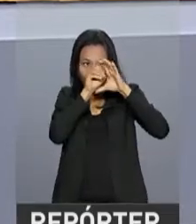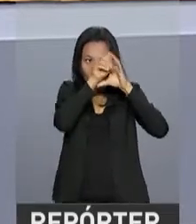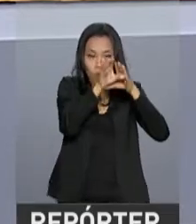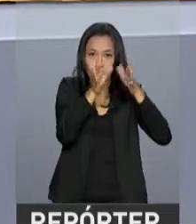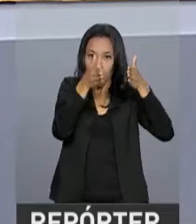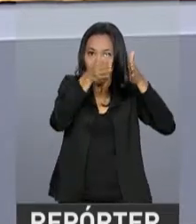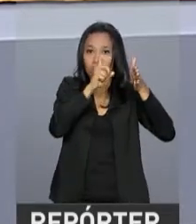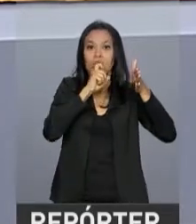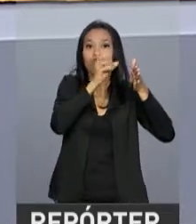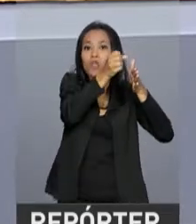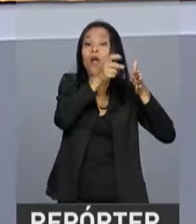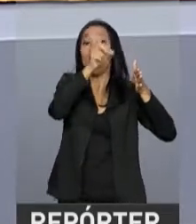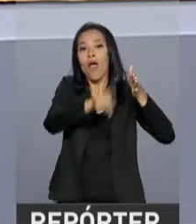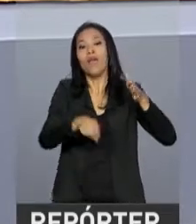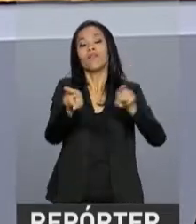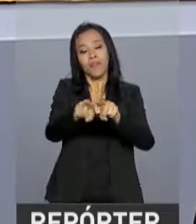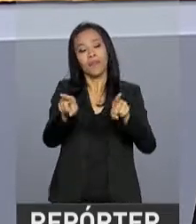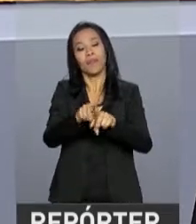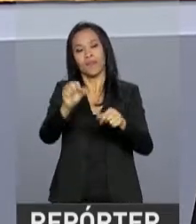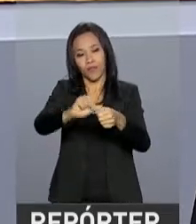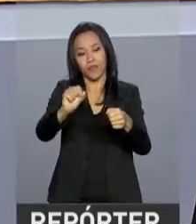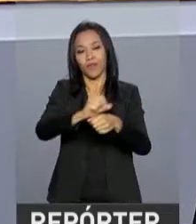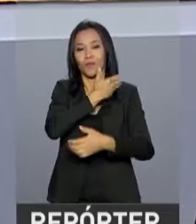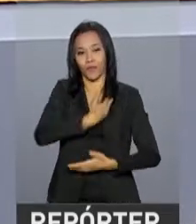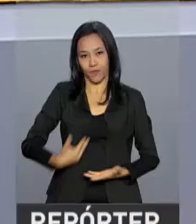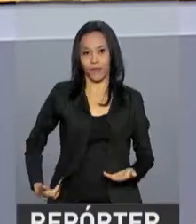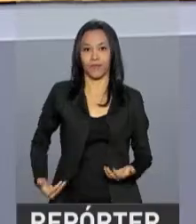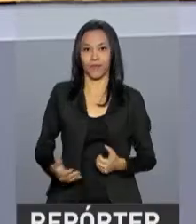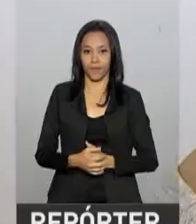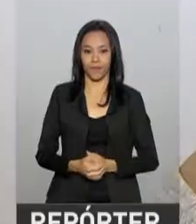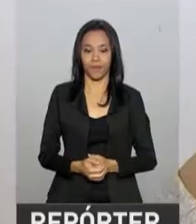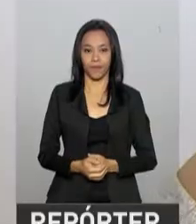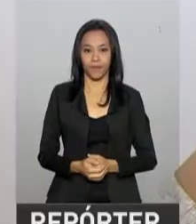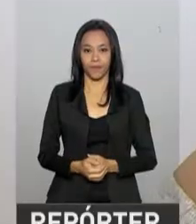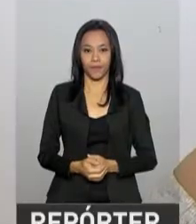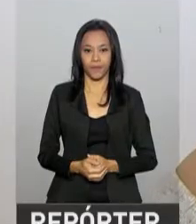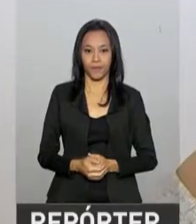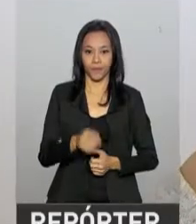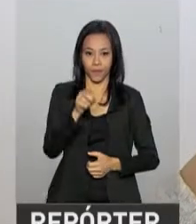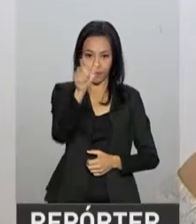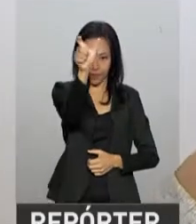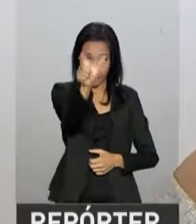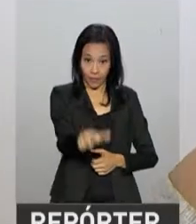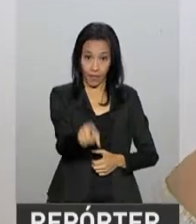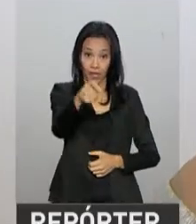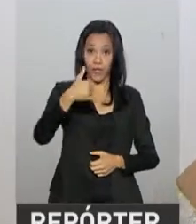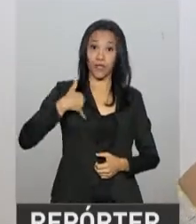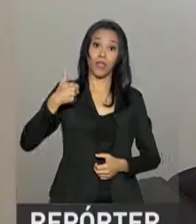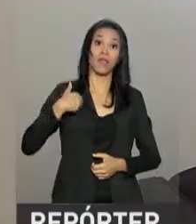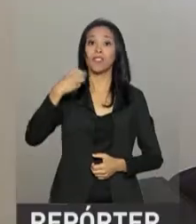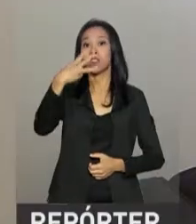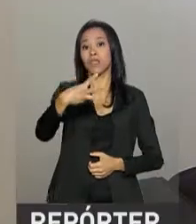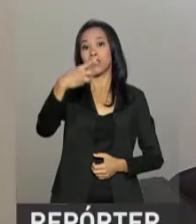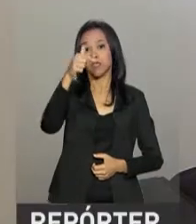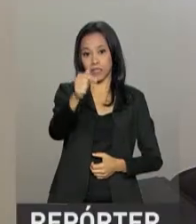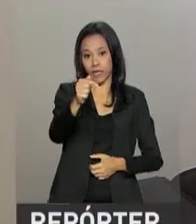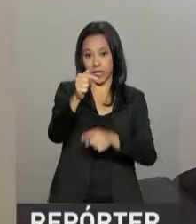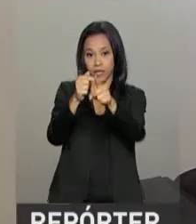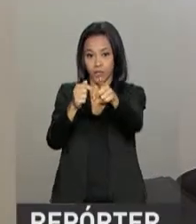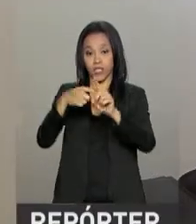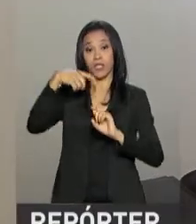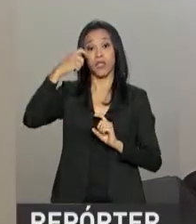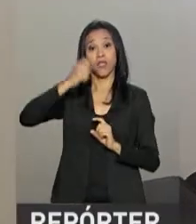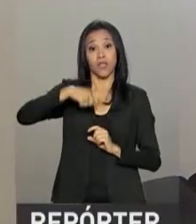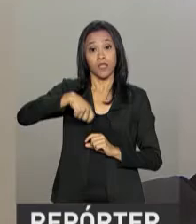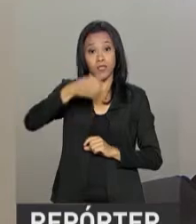serviço acessível também na rede pública de saúde a onu tem 37 anos e depois de seis